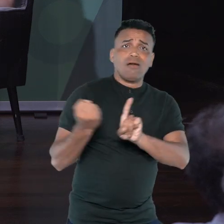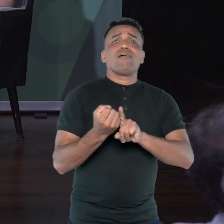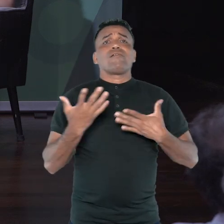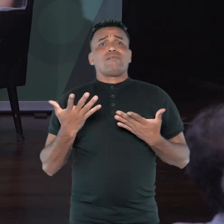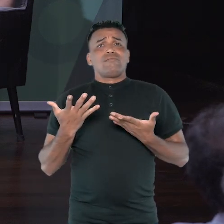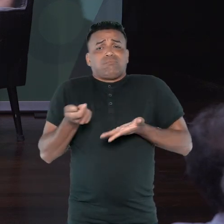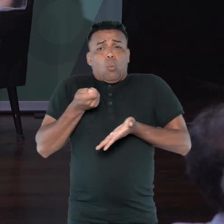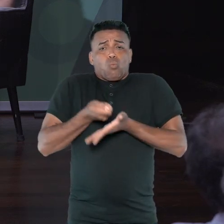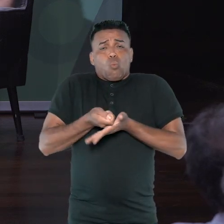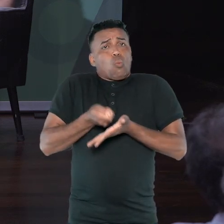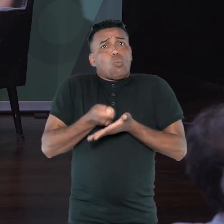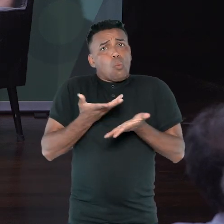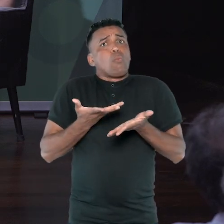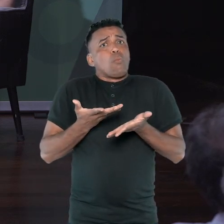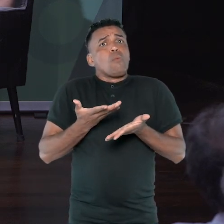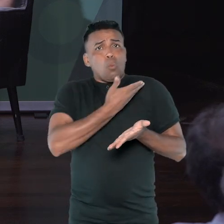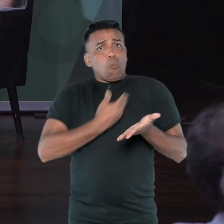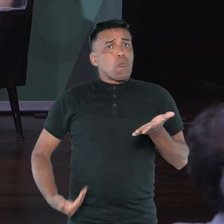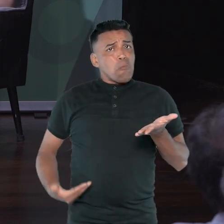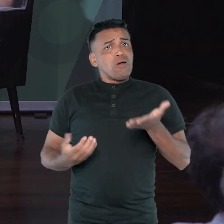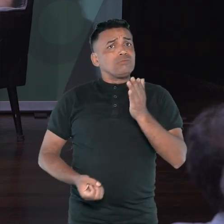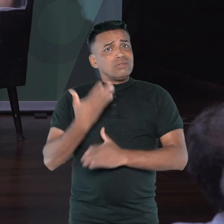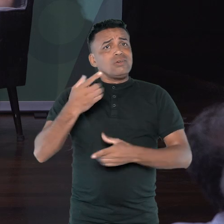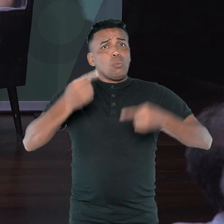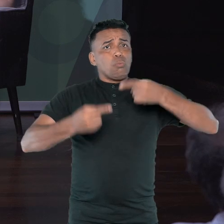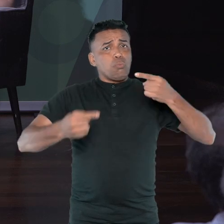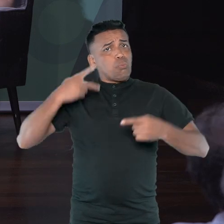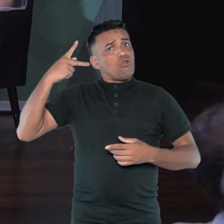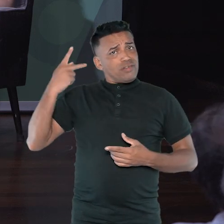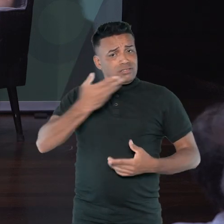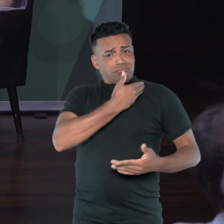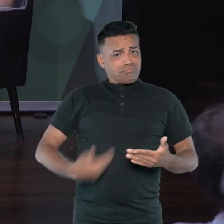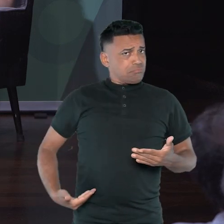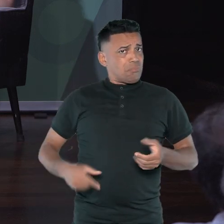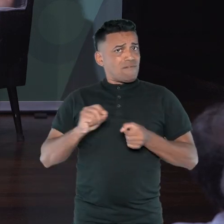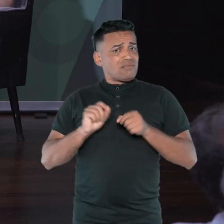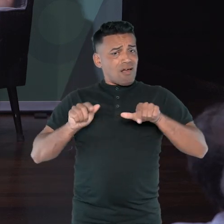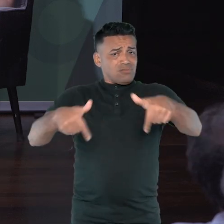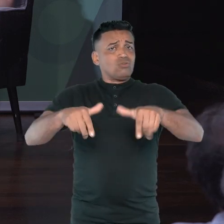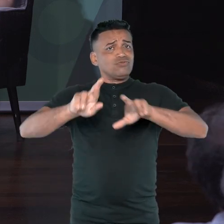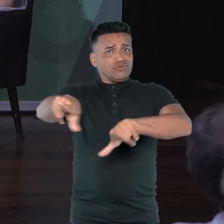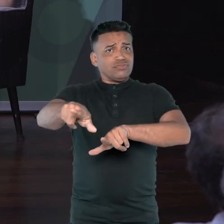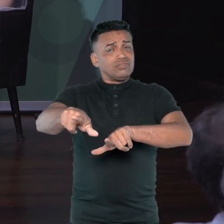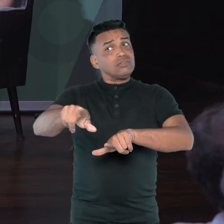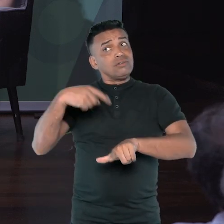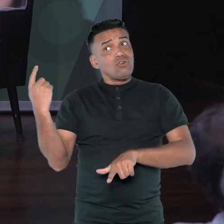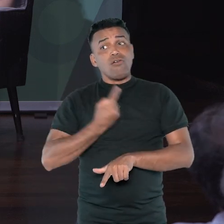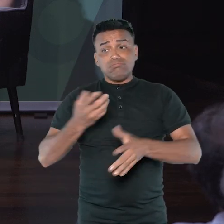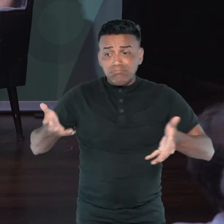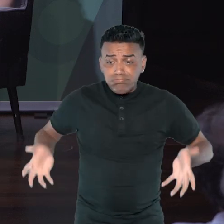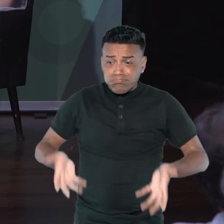para exigir que o Estado crie políticas públicas e faça coisas diferentes, quanto o que a gente pode